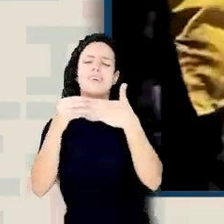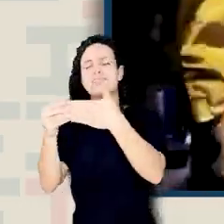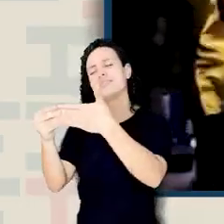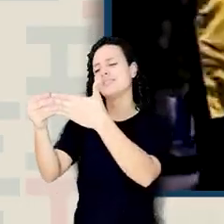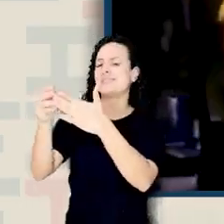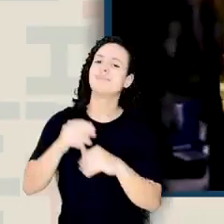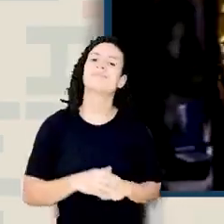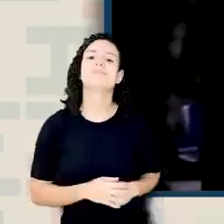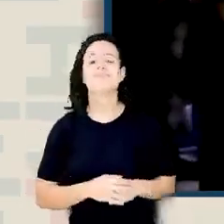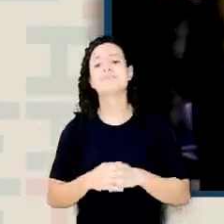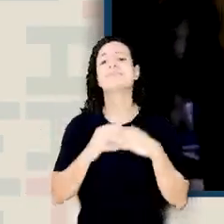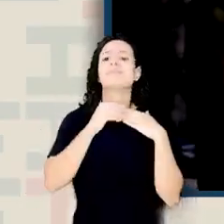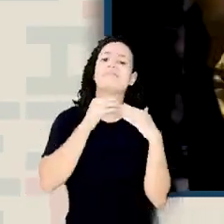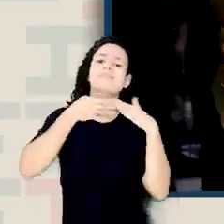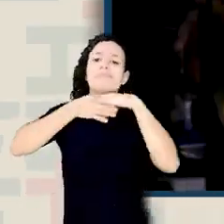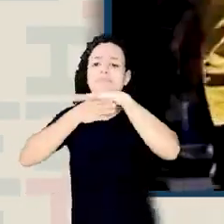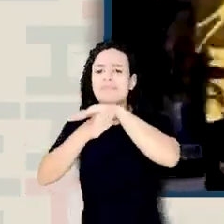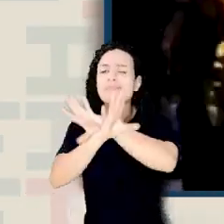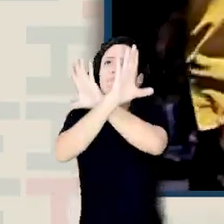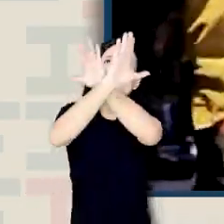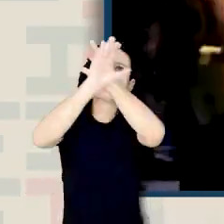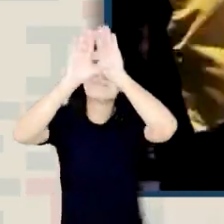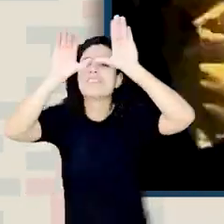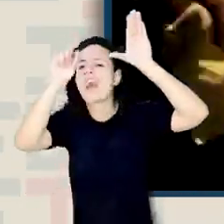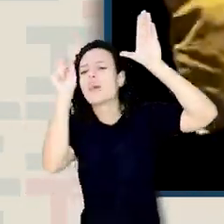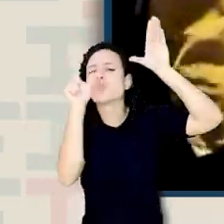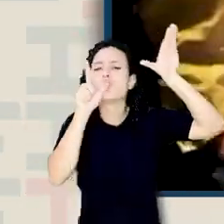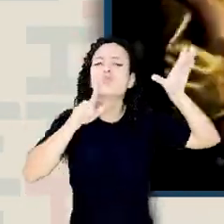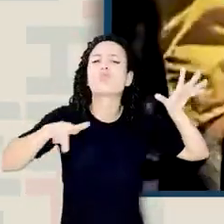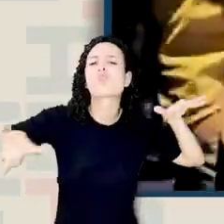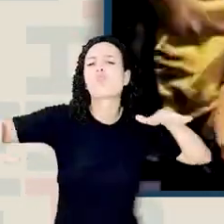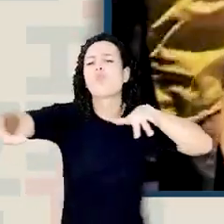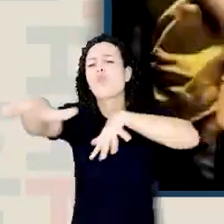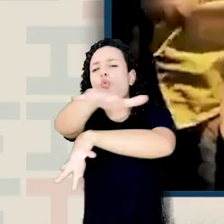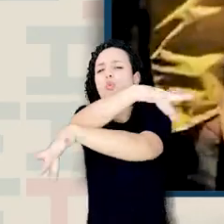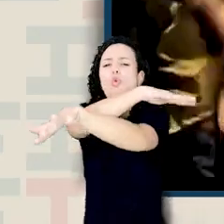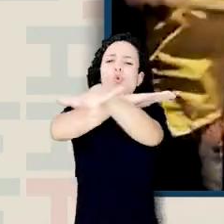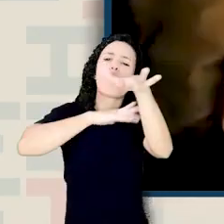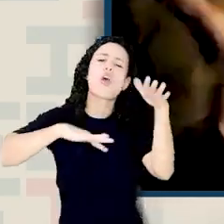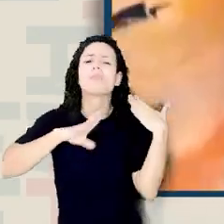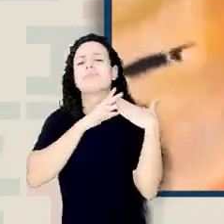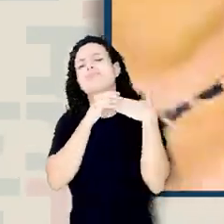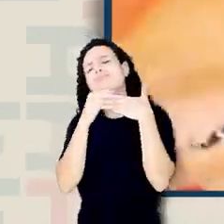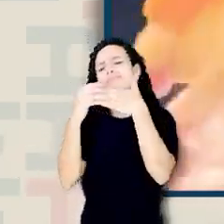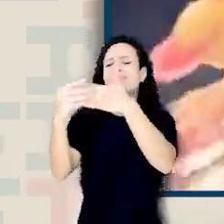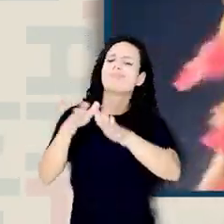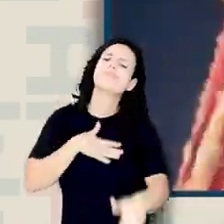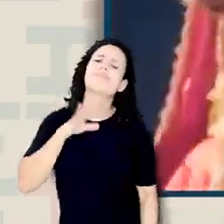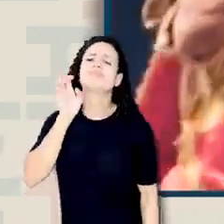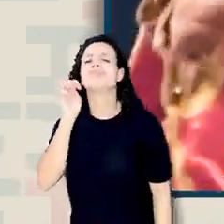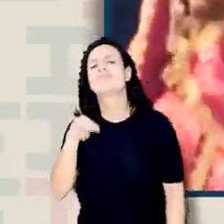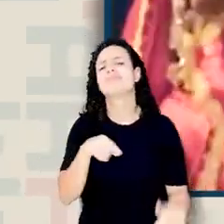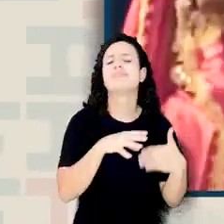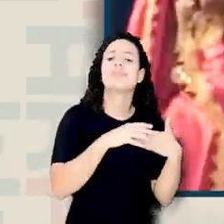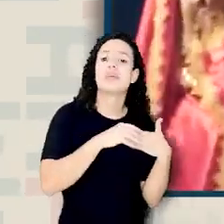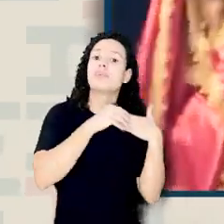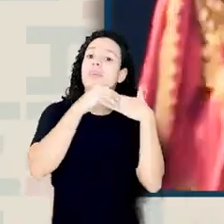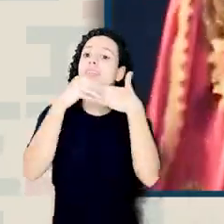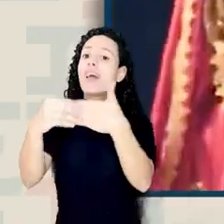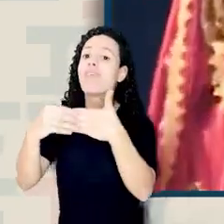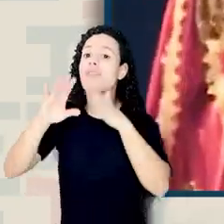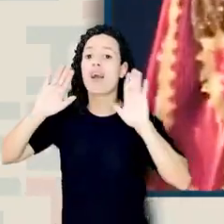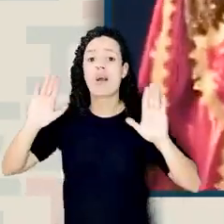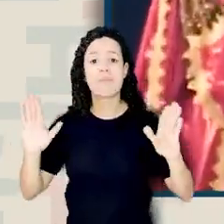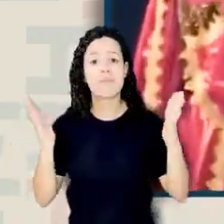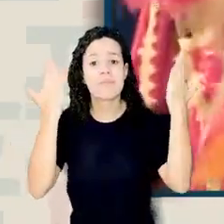leva pra dentro da noite azul. Me leva, meu bem,